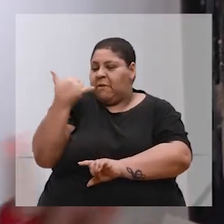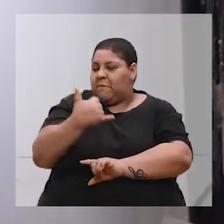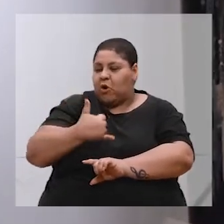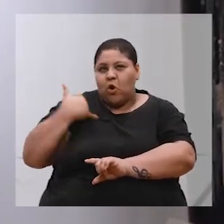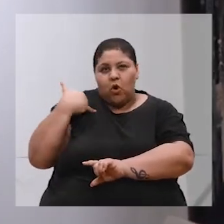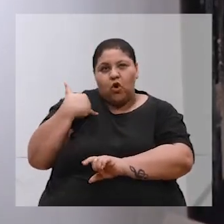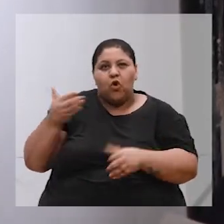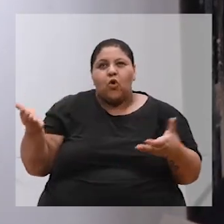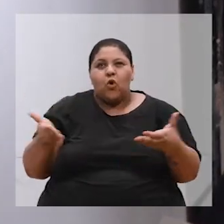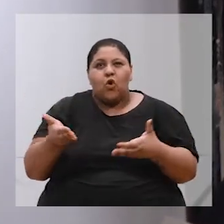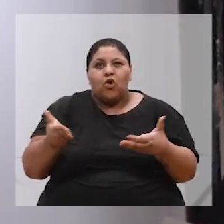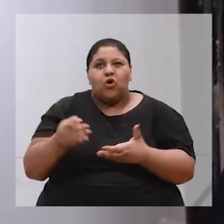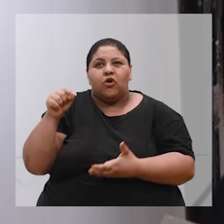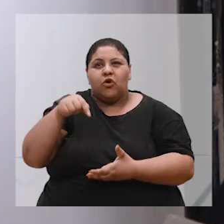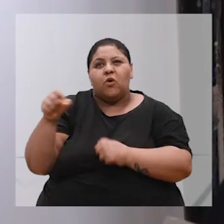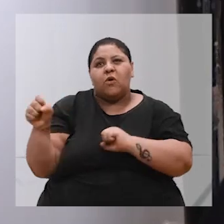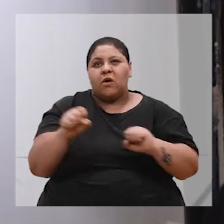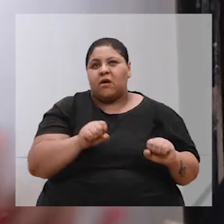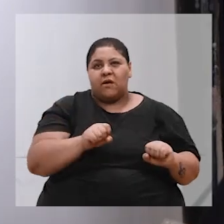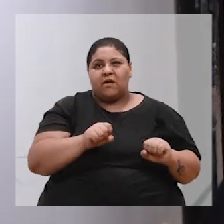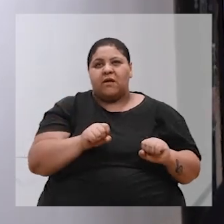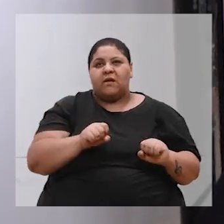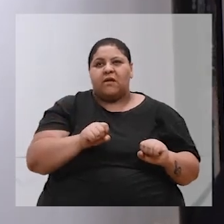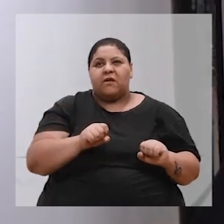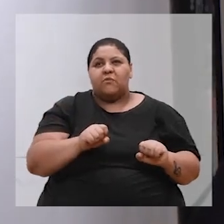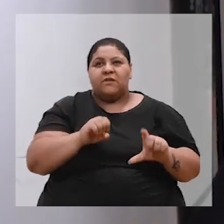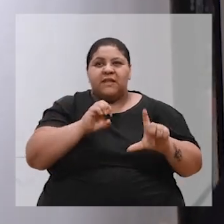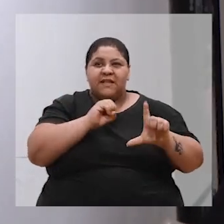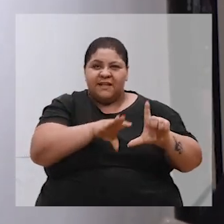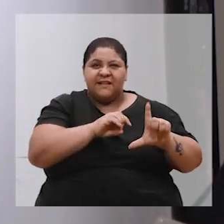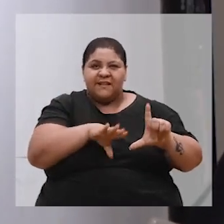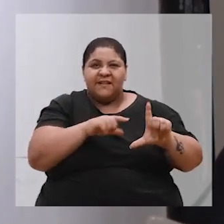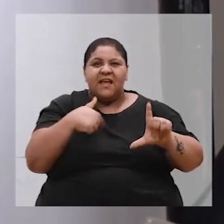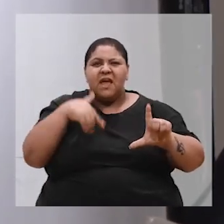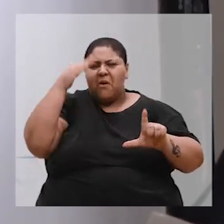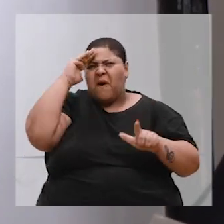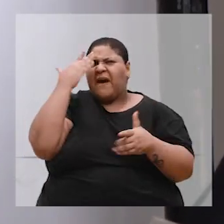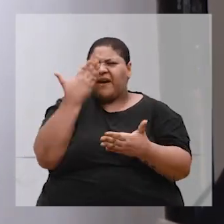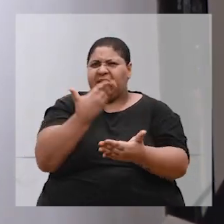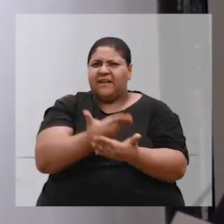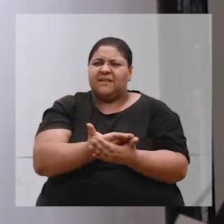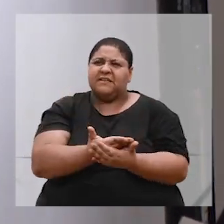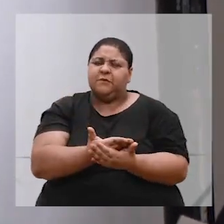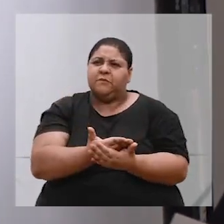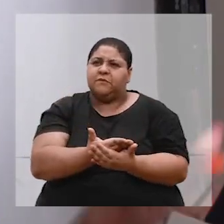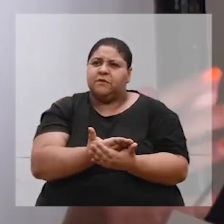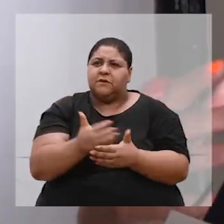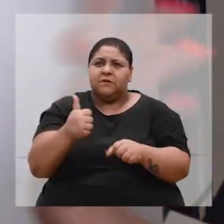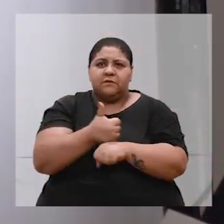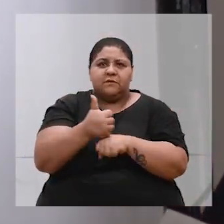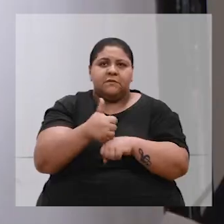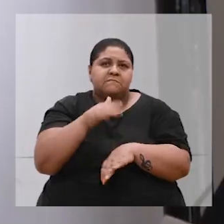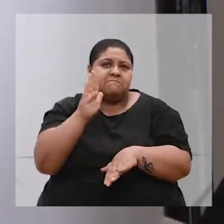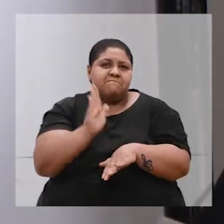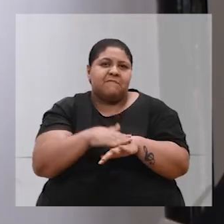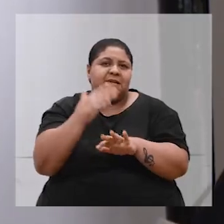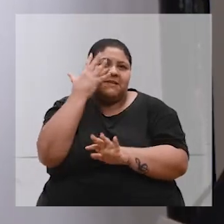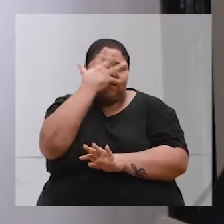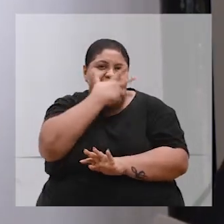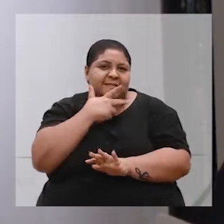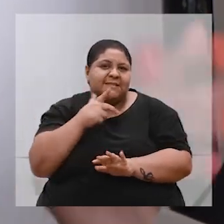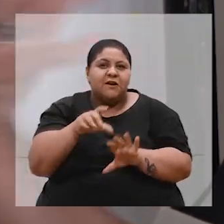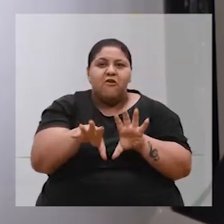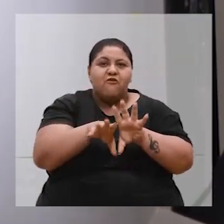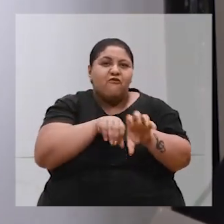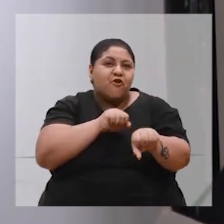um orgulho muito grande hoje estar aqui e poder lecionar, né? Eu acredito que é uma das profissões mais nobres,